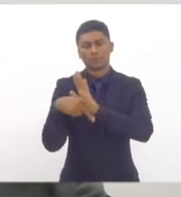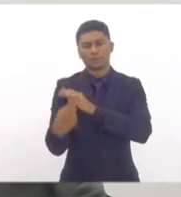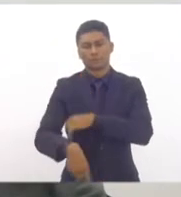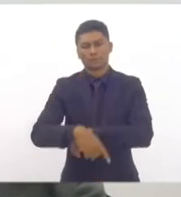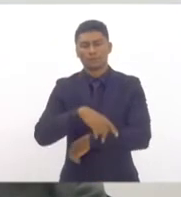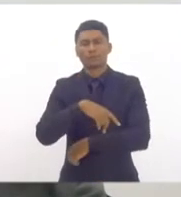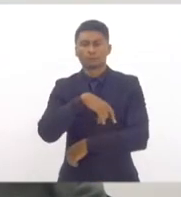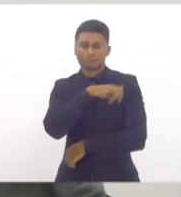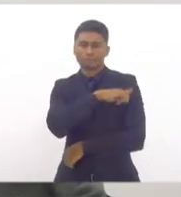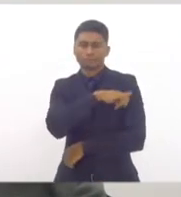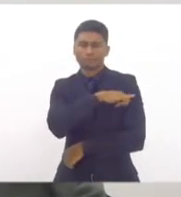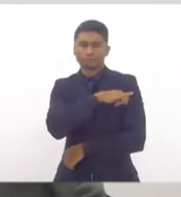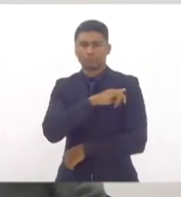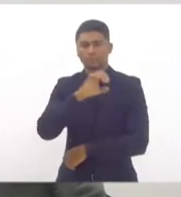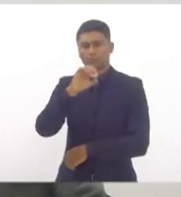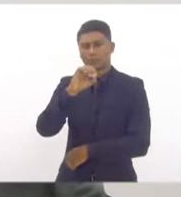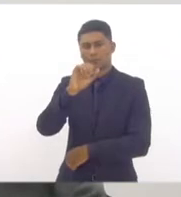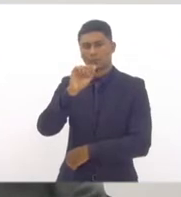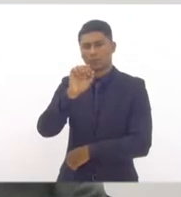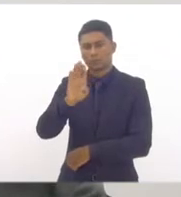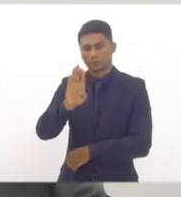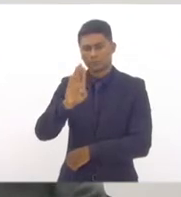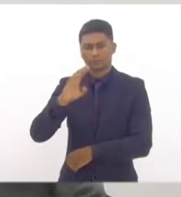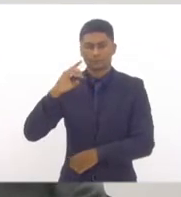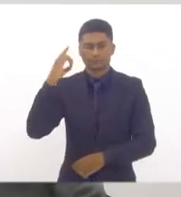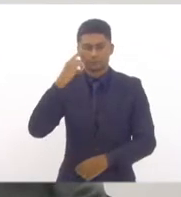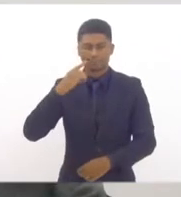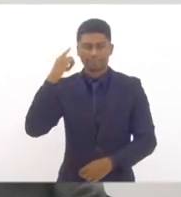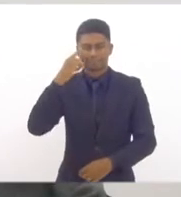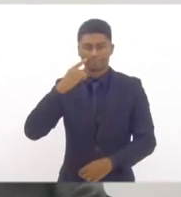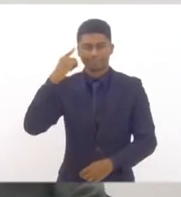OAB. Da mesma forma, gostaria aqui